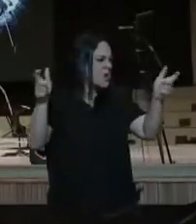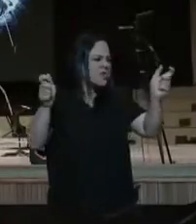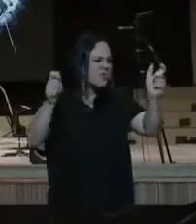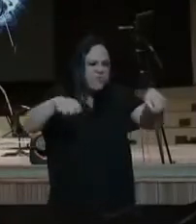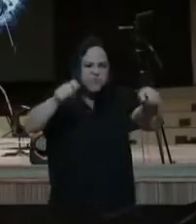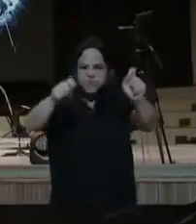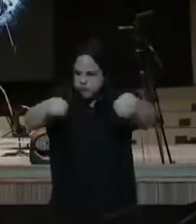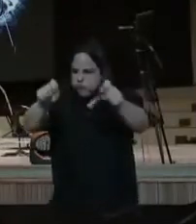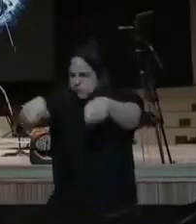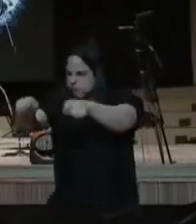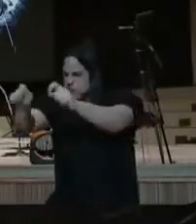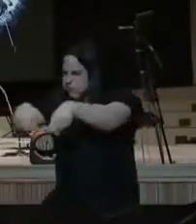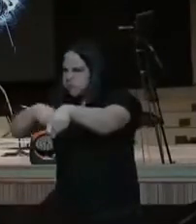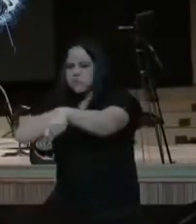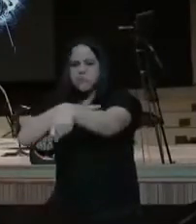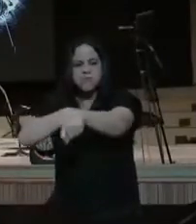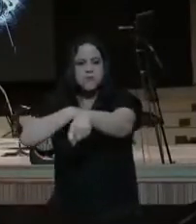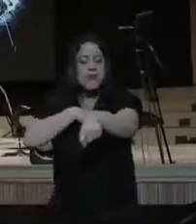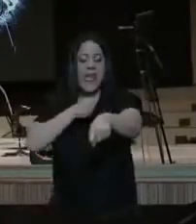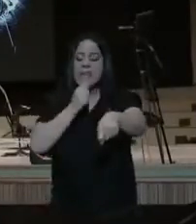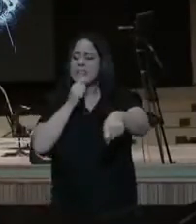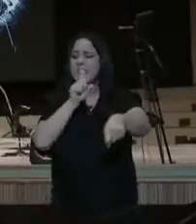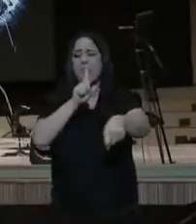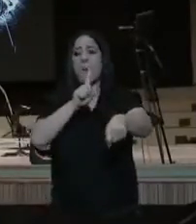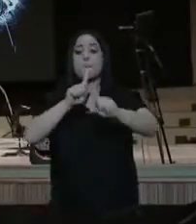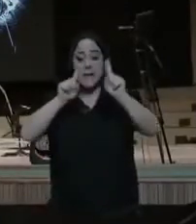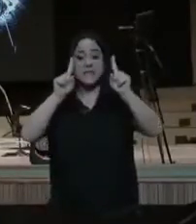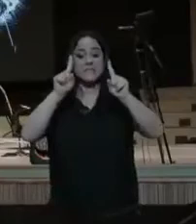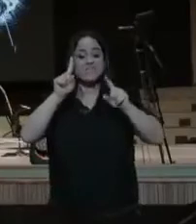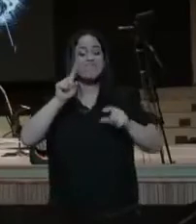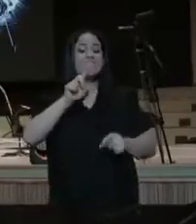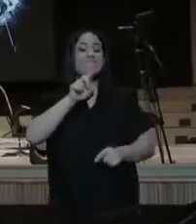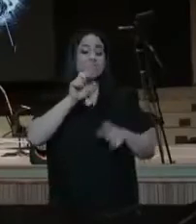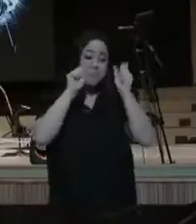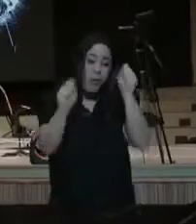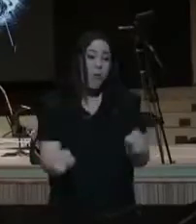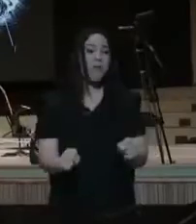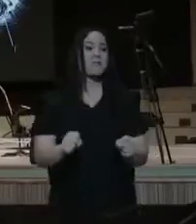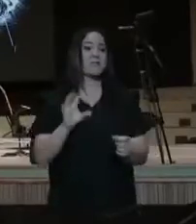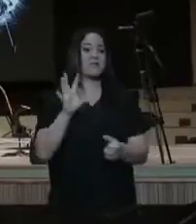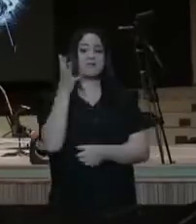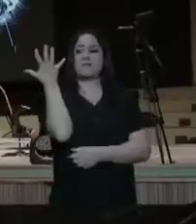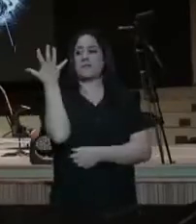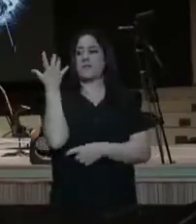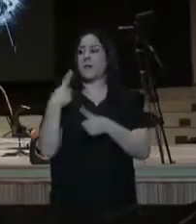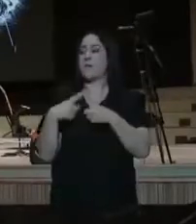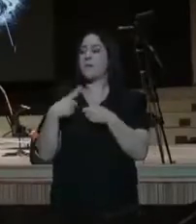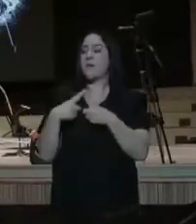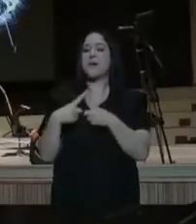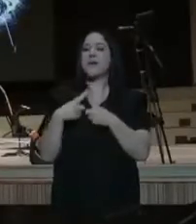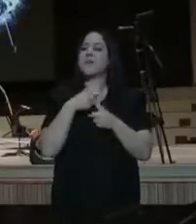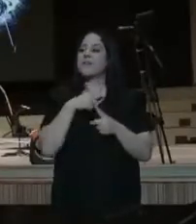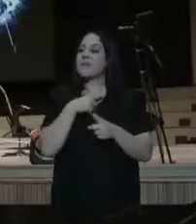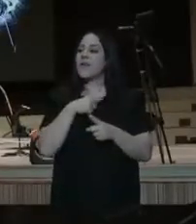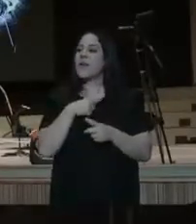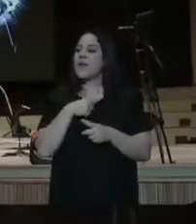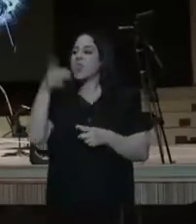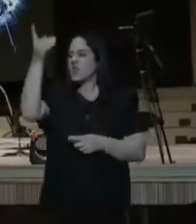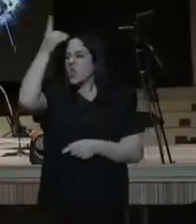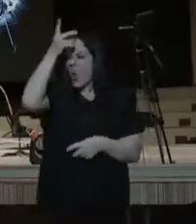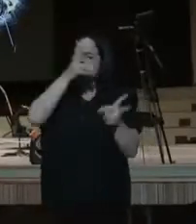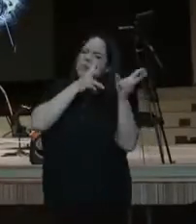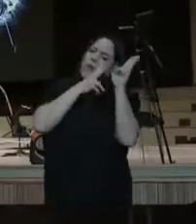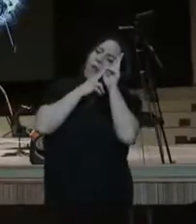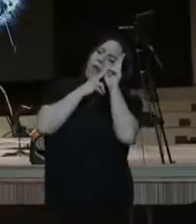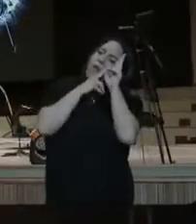poderia ser ainda não é que deus poderia estar fazendo ainda não tá porque a potência dormente e dentro de ti